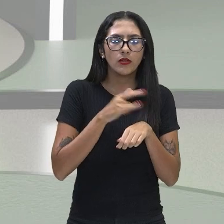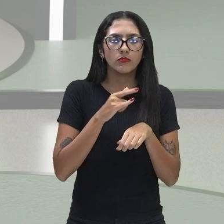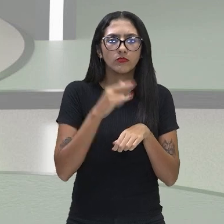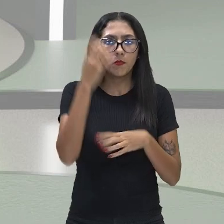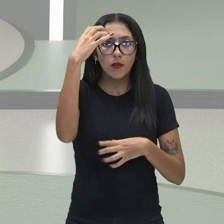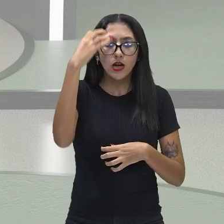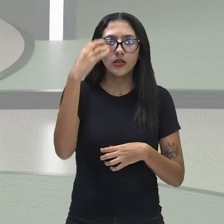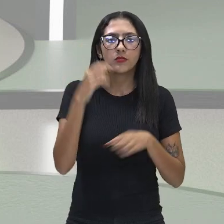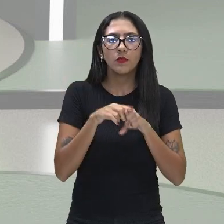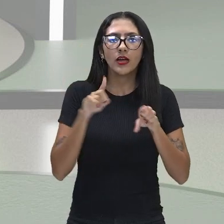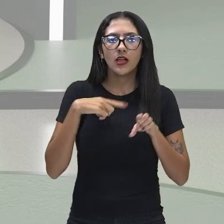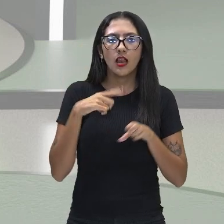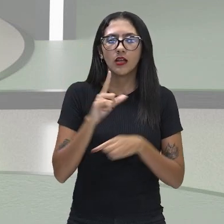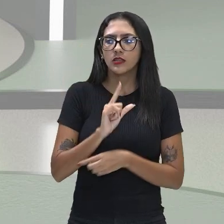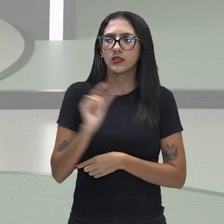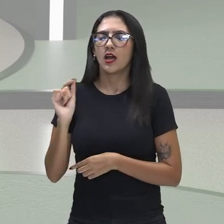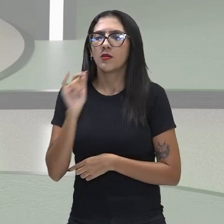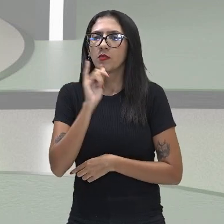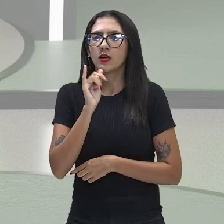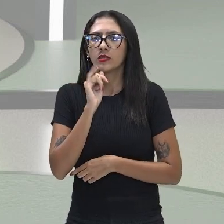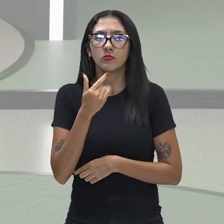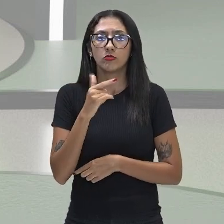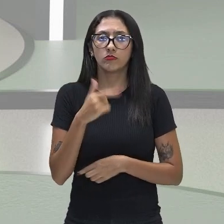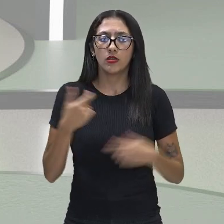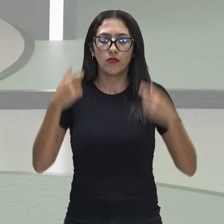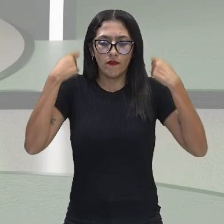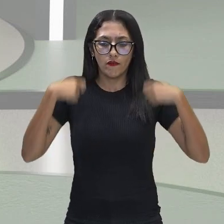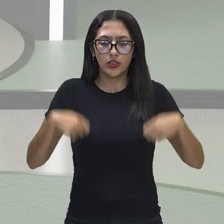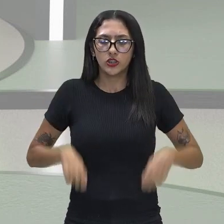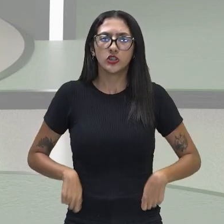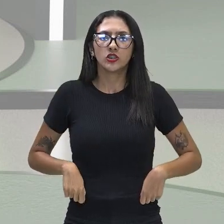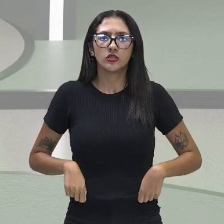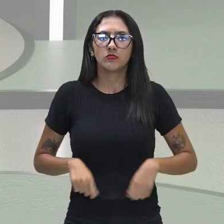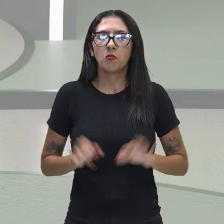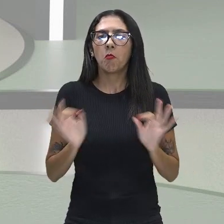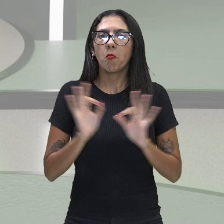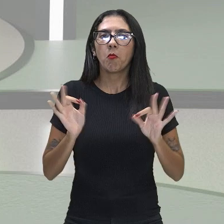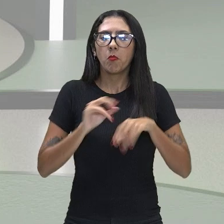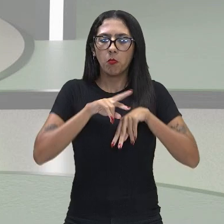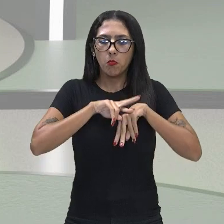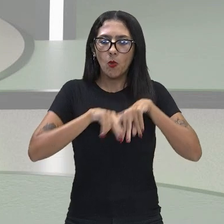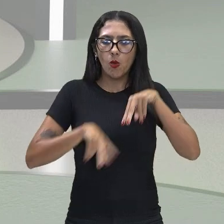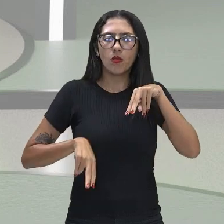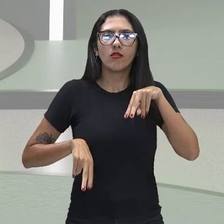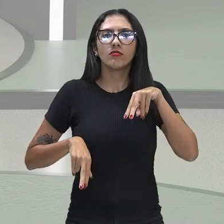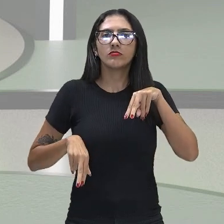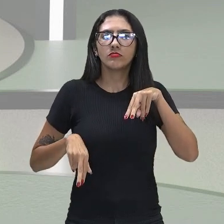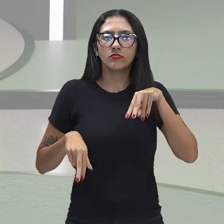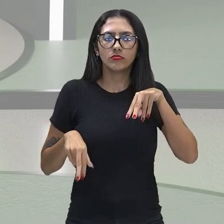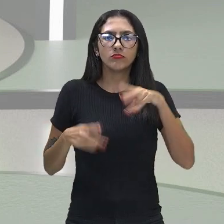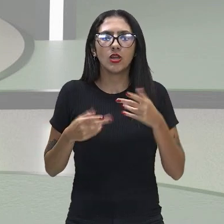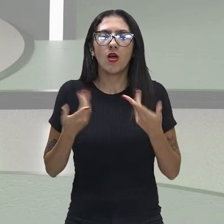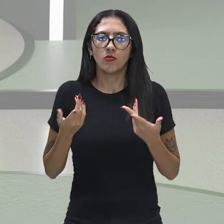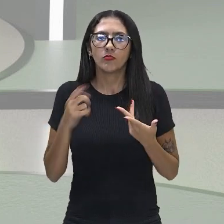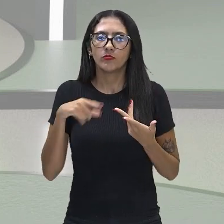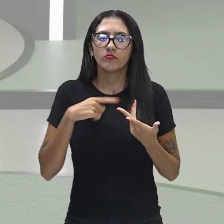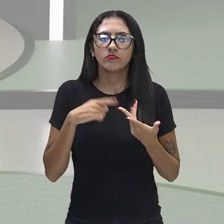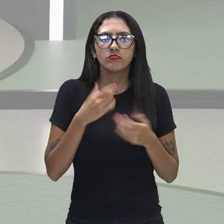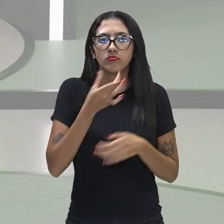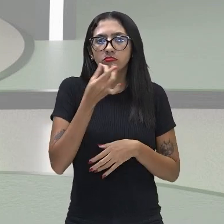ela sai, ela não veste a sua roupa, ela sai de lá desnuda. Então, tomada de